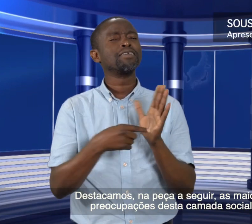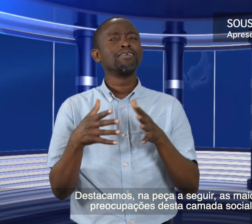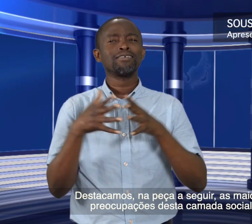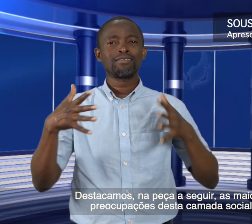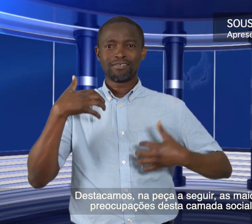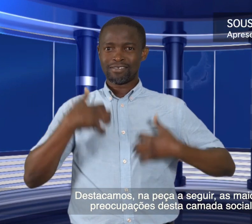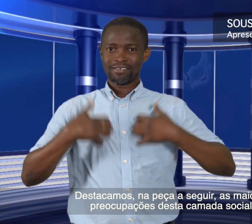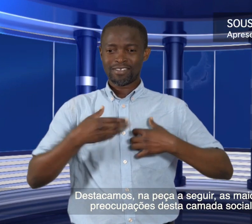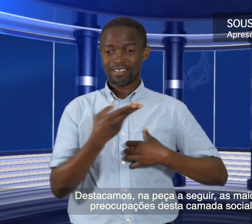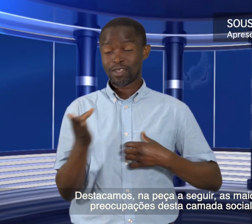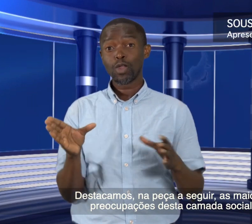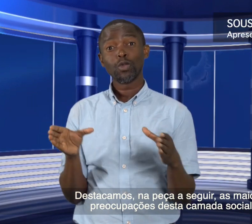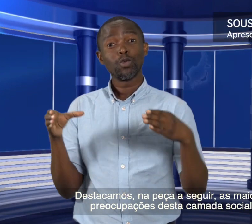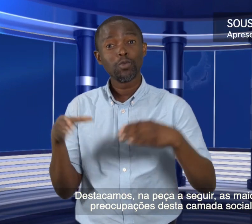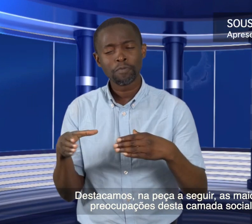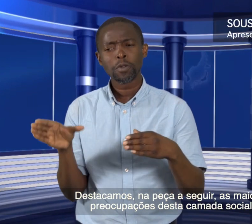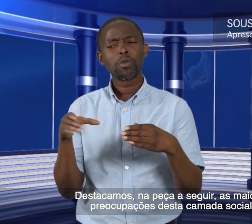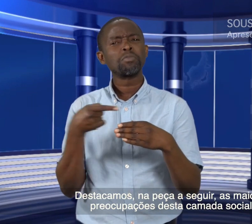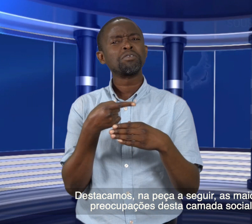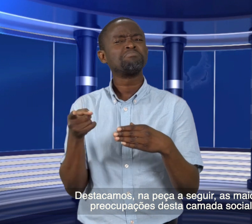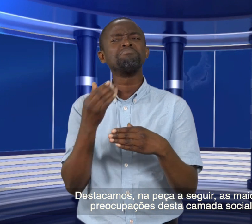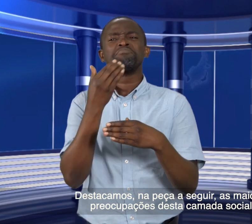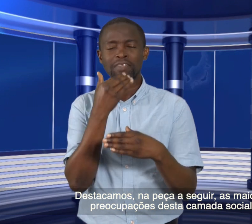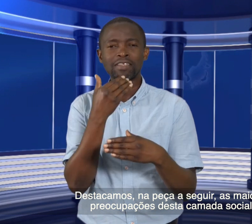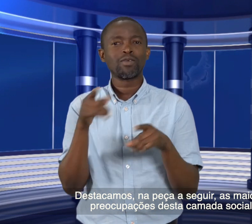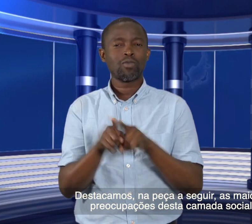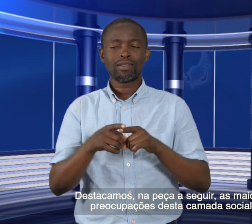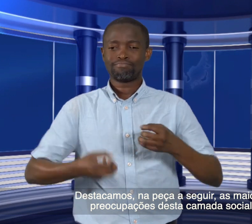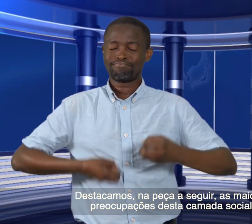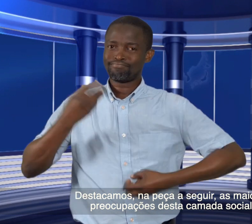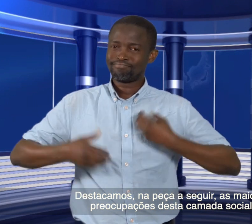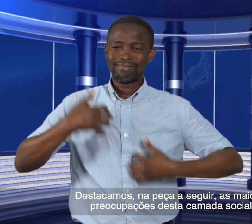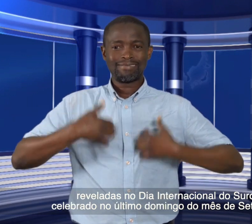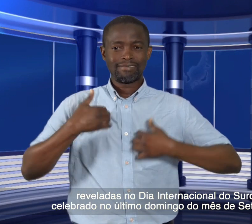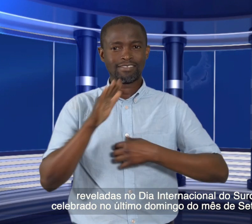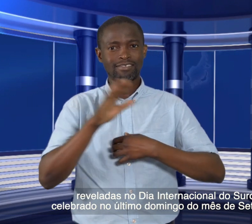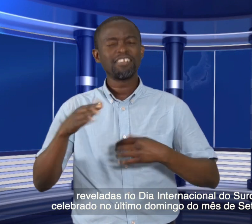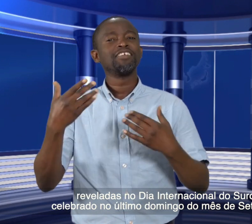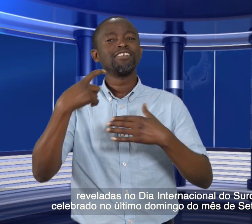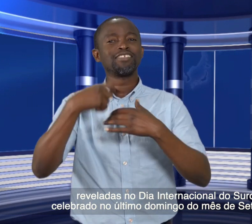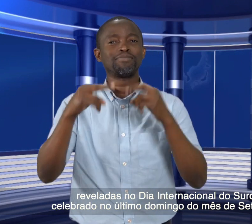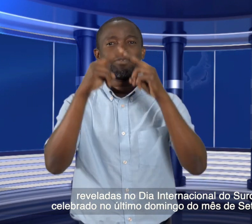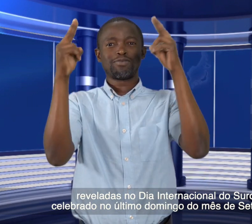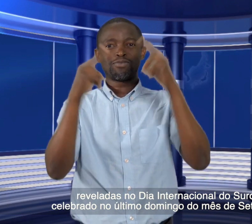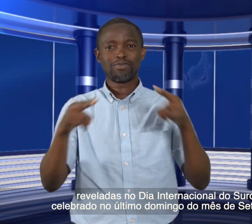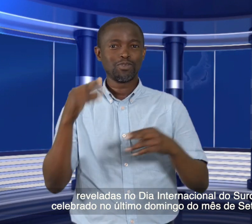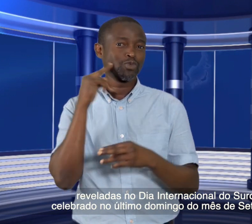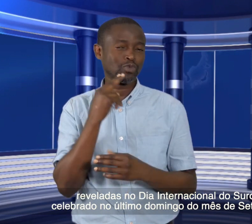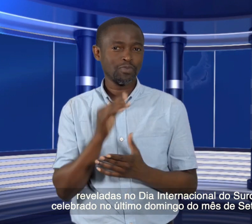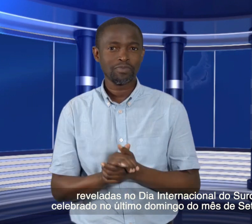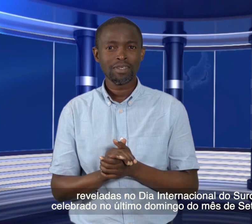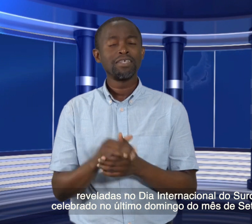Destacamos, na peça a seguir, as maiores preocupações desta camada social, reveladas no Dia